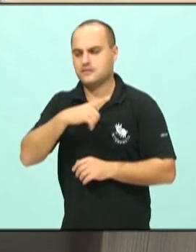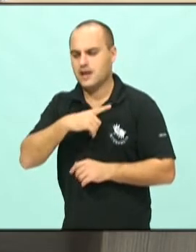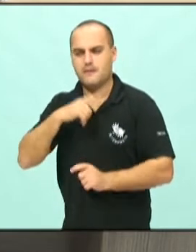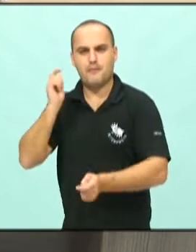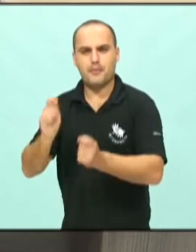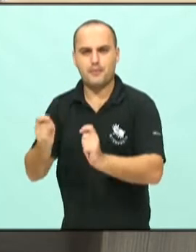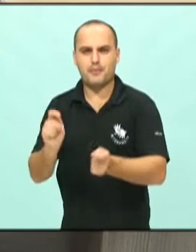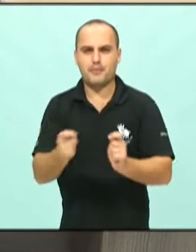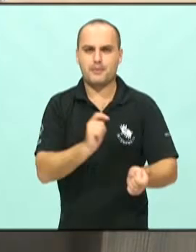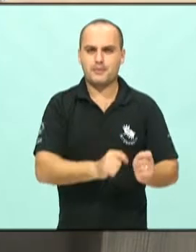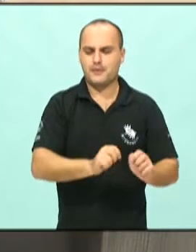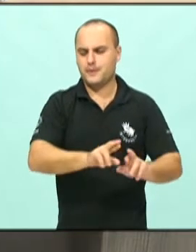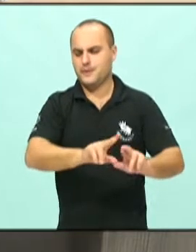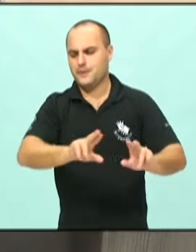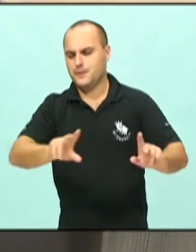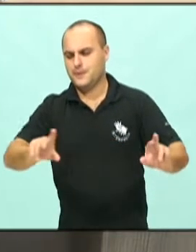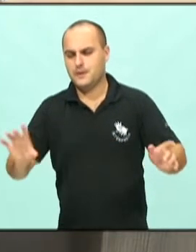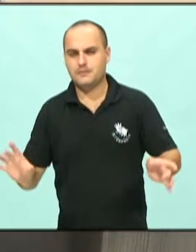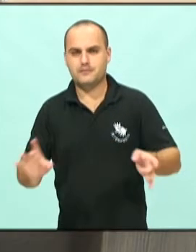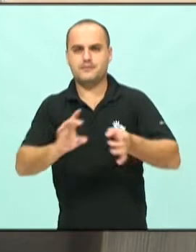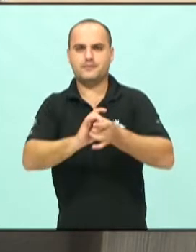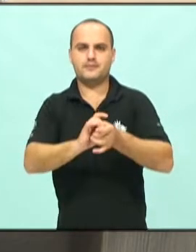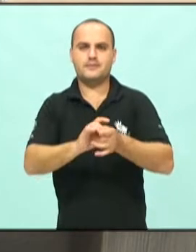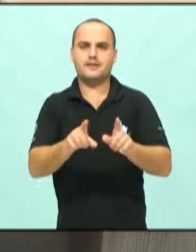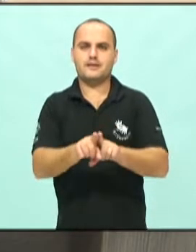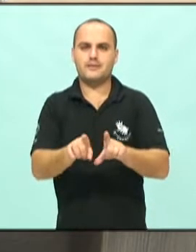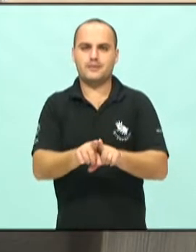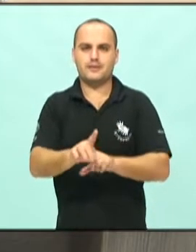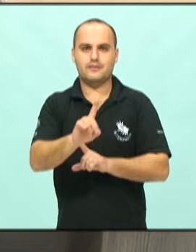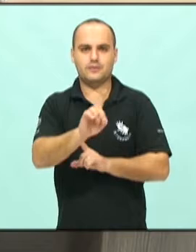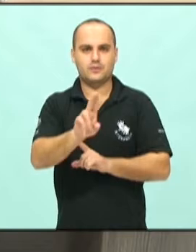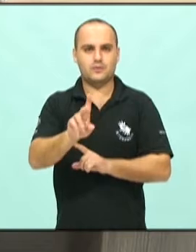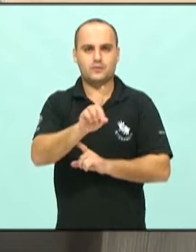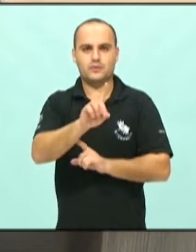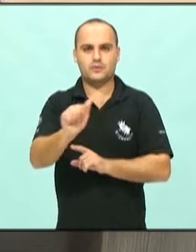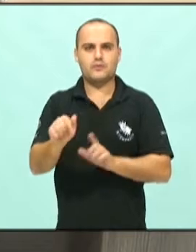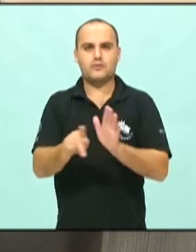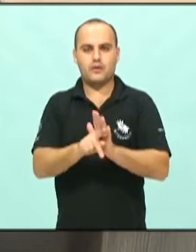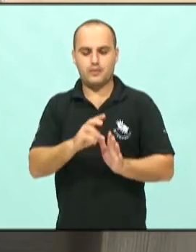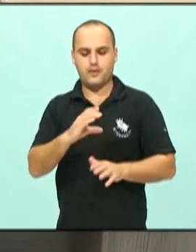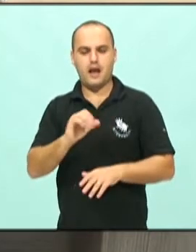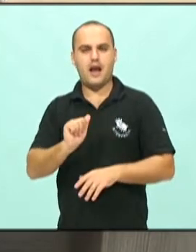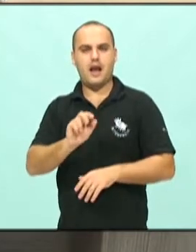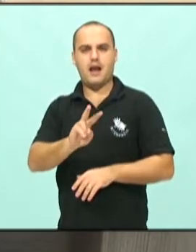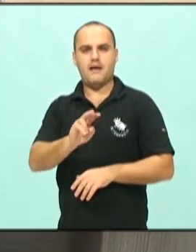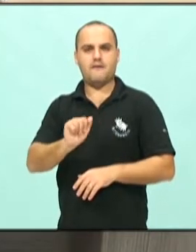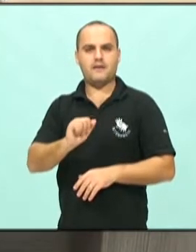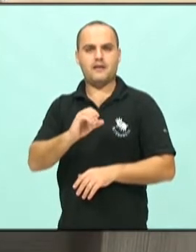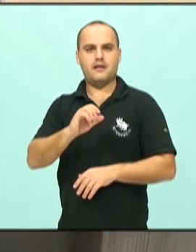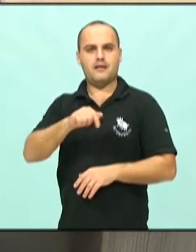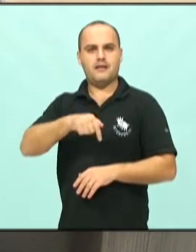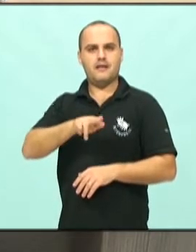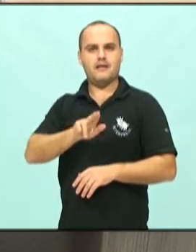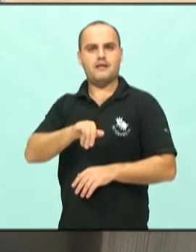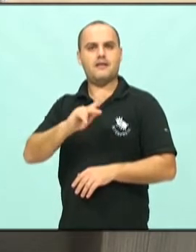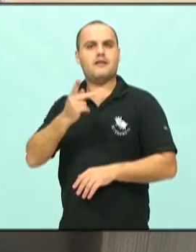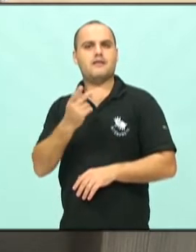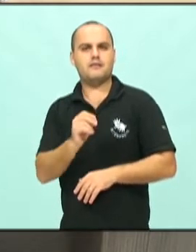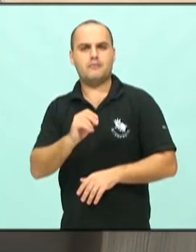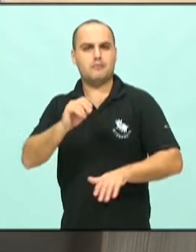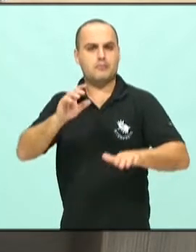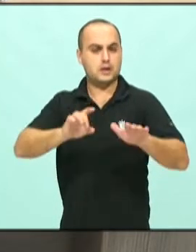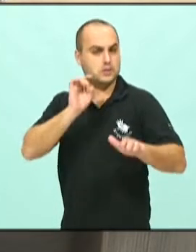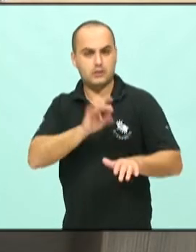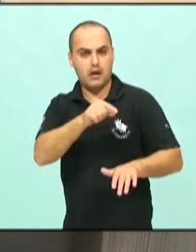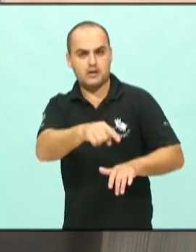ainda agregado, né, a banda, e o Dudu Pimentel no cavaquinho e mais eu de violão. Né? Então, só nessa música aí já foram